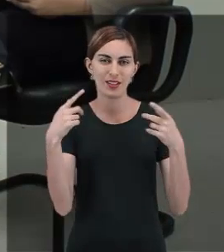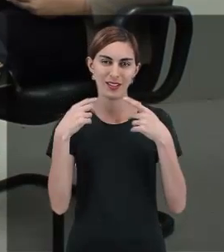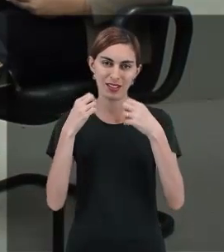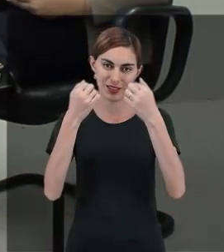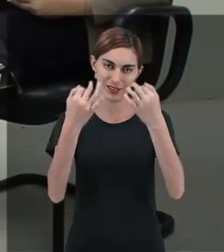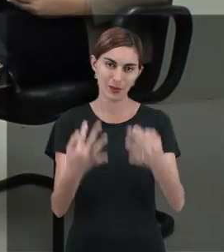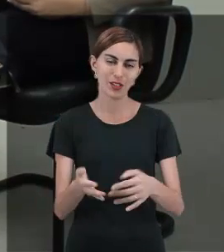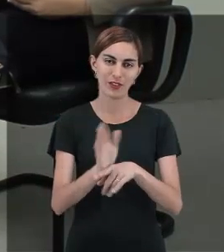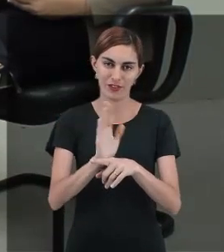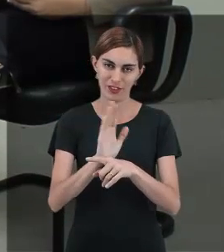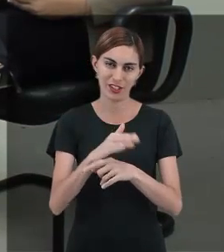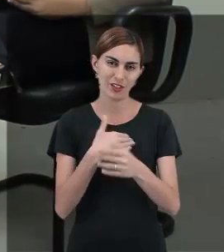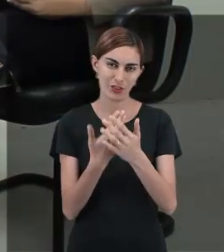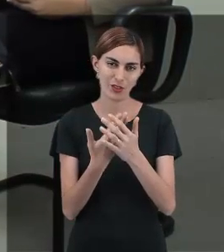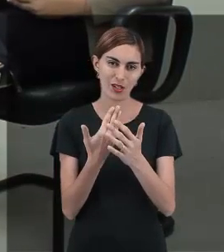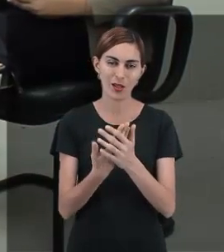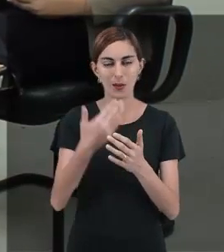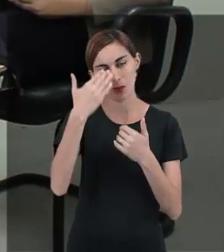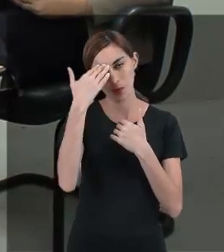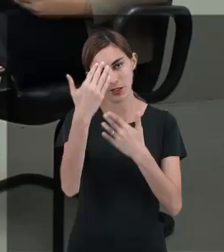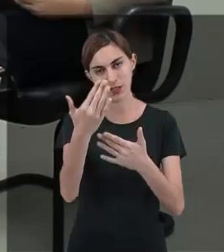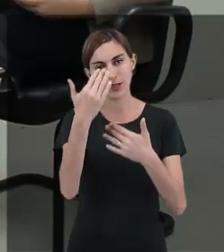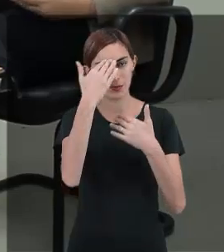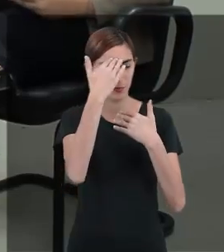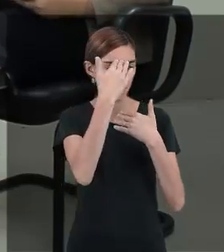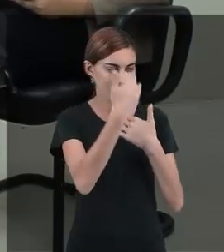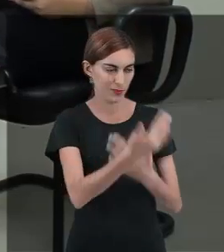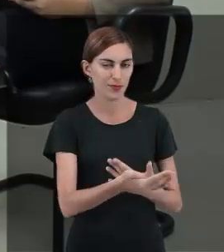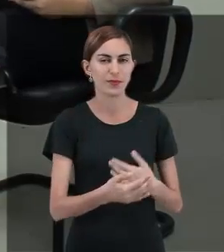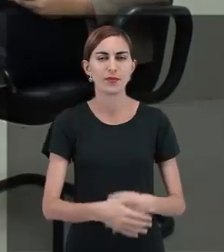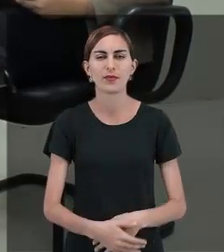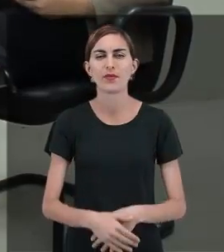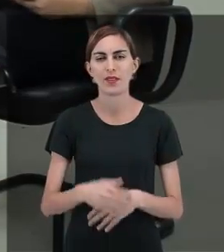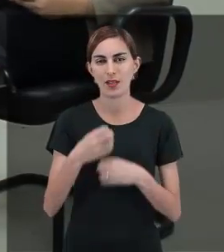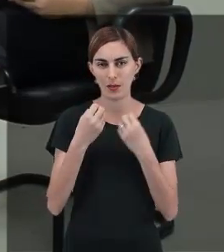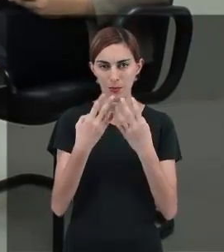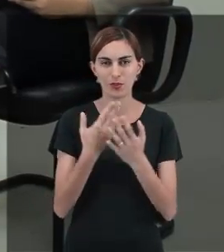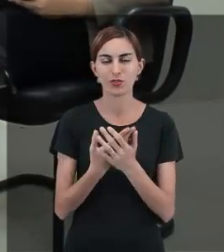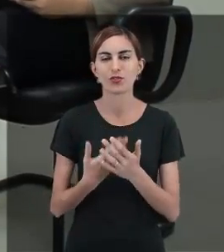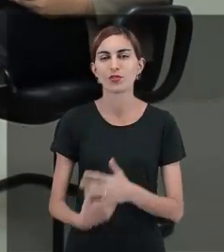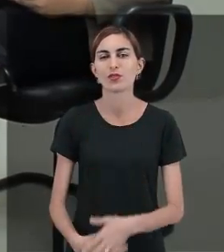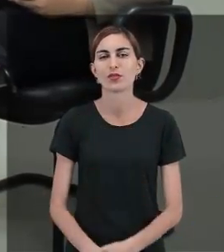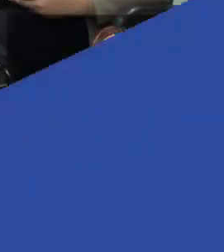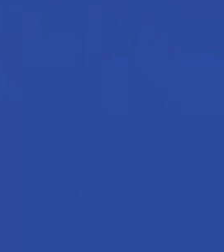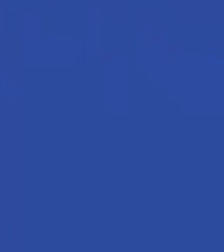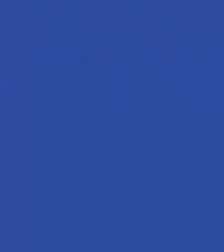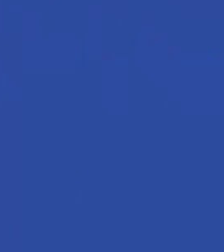na nossa videoaula. Cris Costa, muito obrigada. Professor Carlos Almeida, obrigada. Até mais.